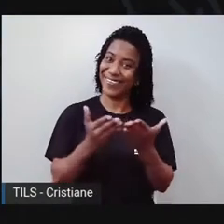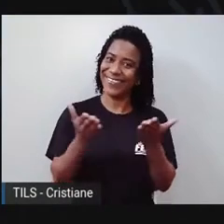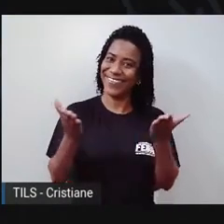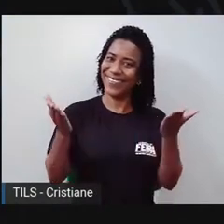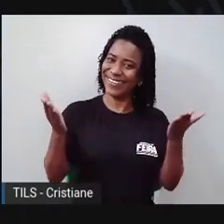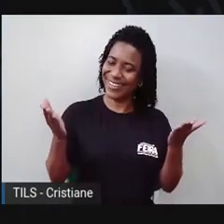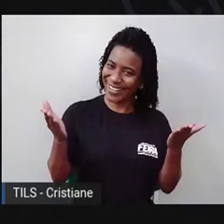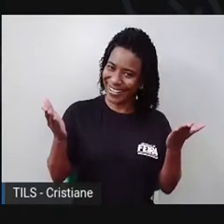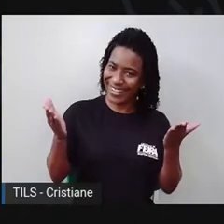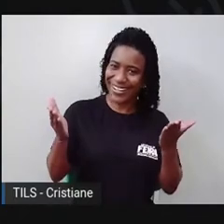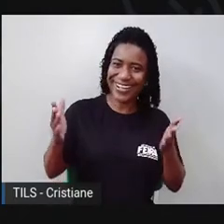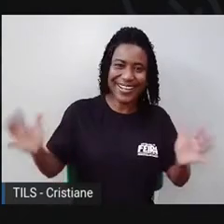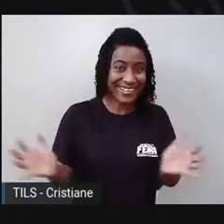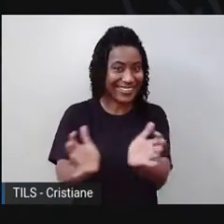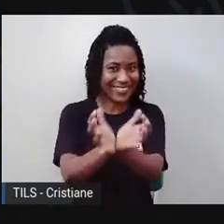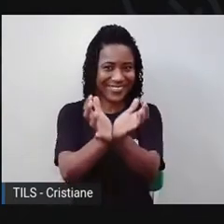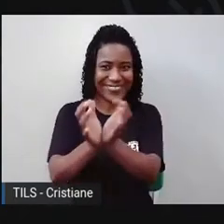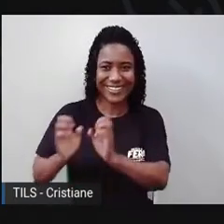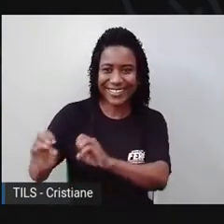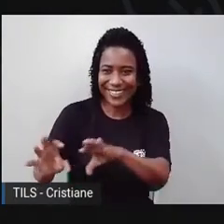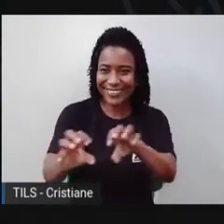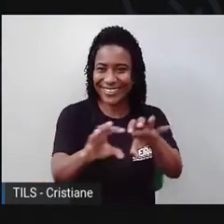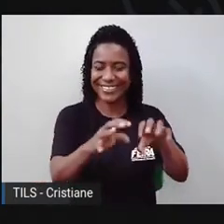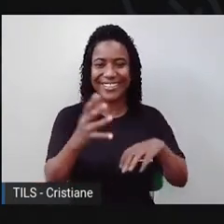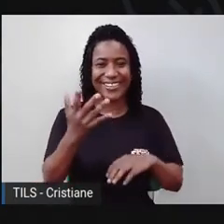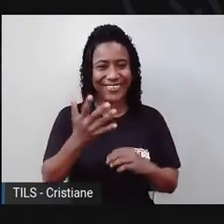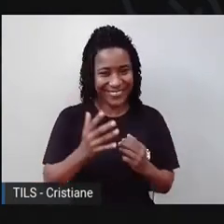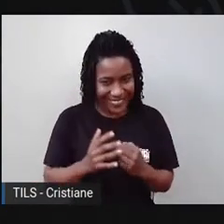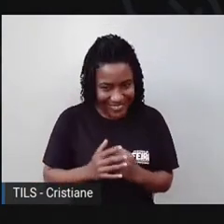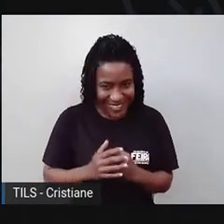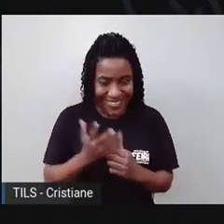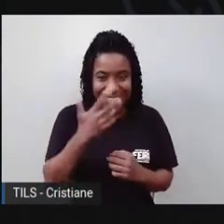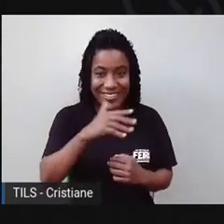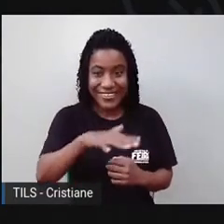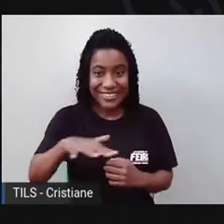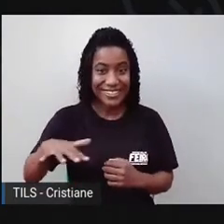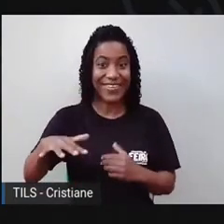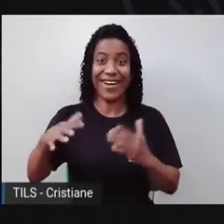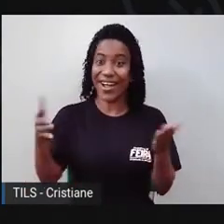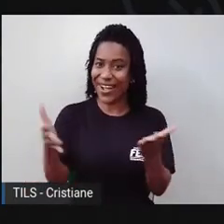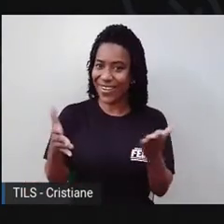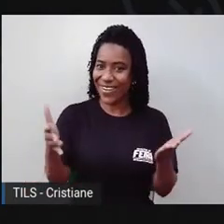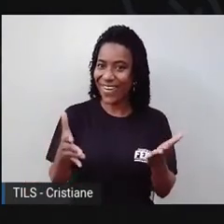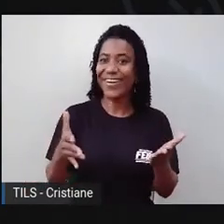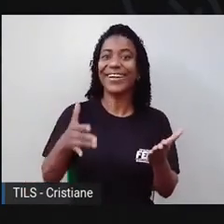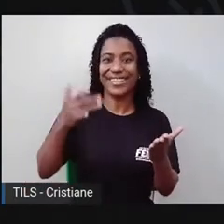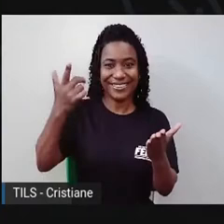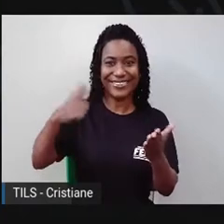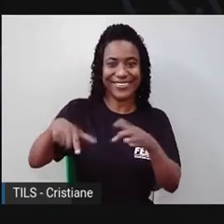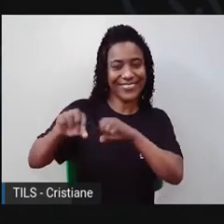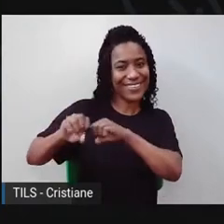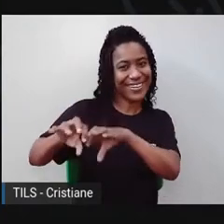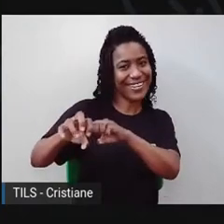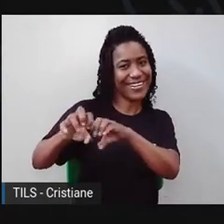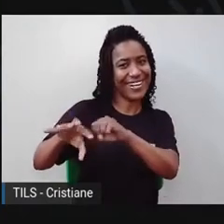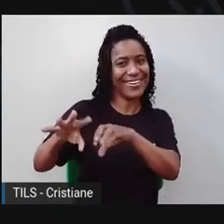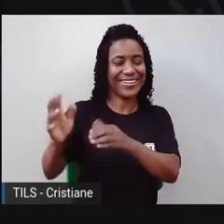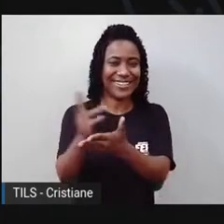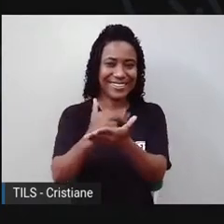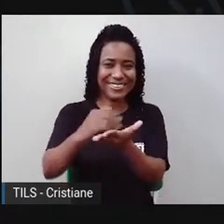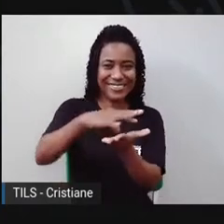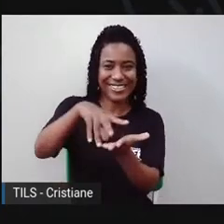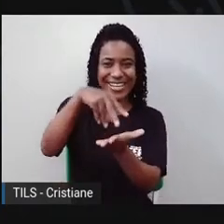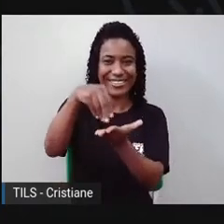Olá, galerinha da Educação Infantil. Estou aqui mais uma vez para nossas aulinhas de arte. Eu sou a Pro Veroca e